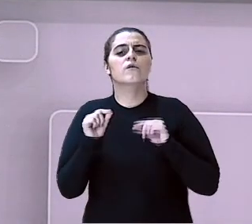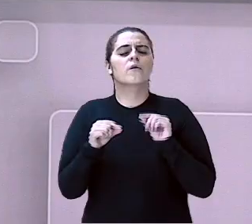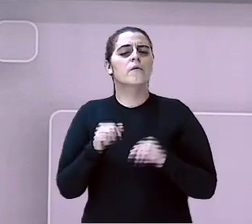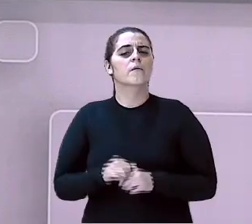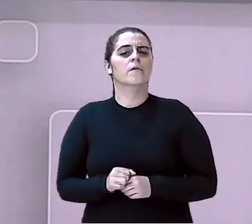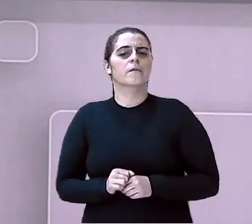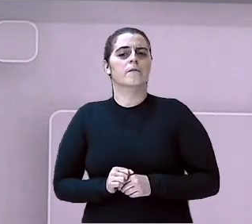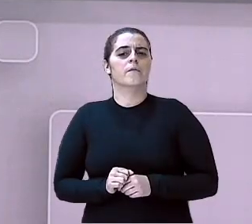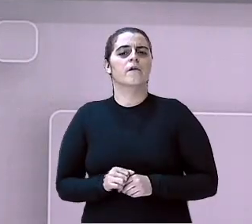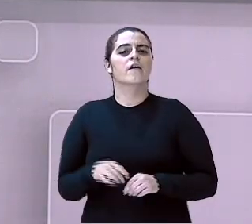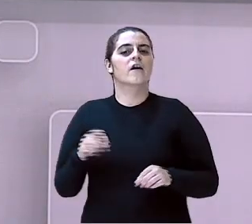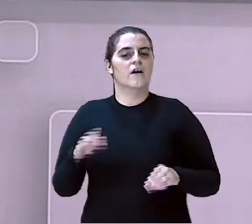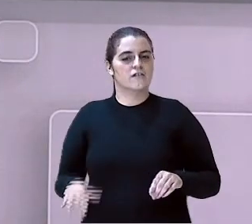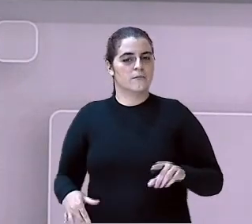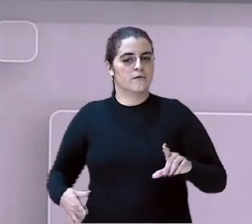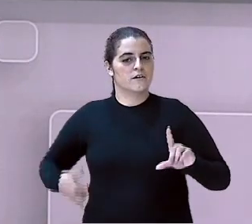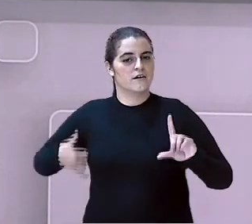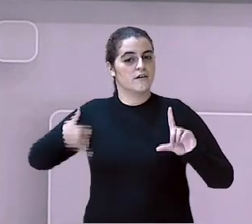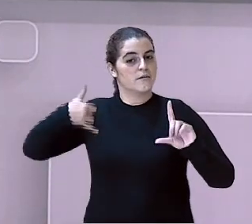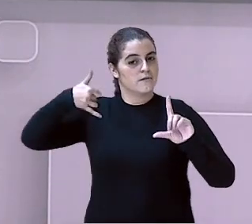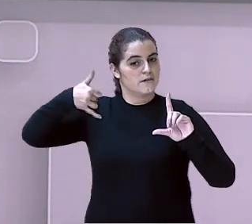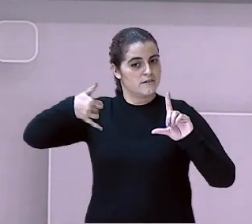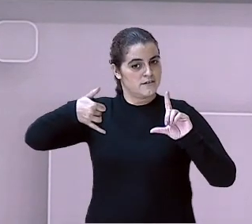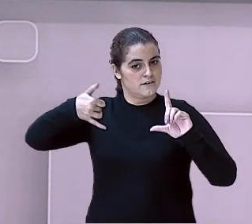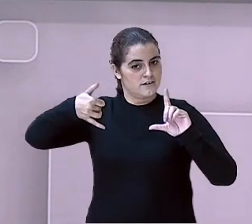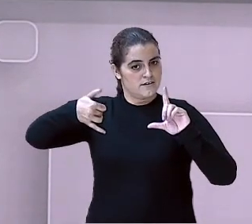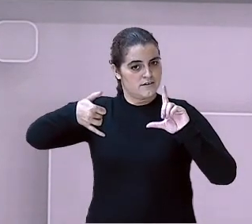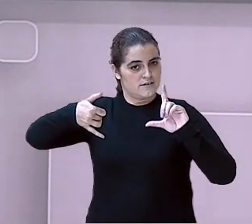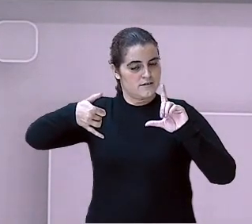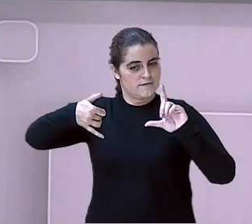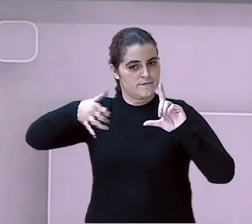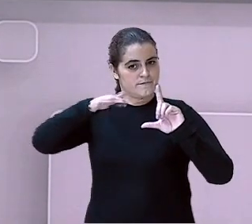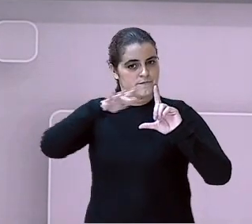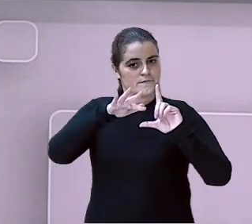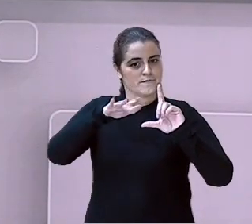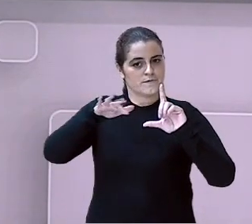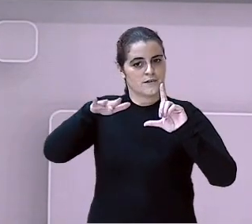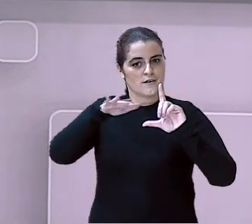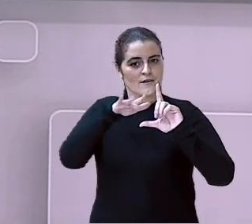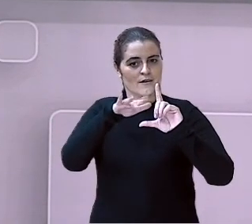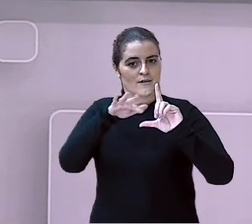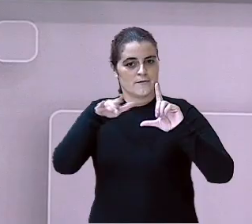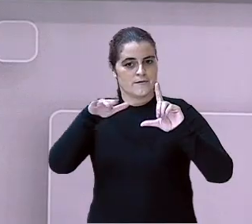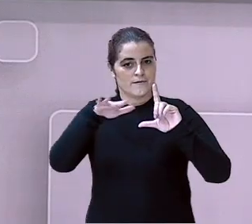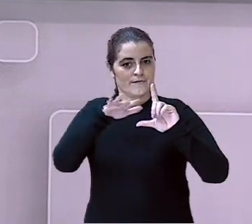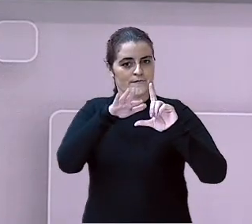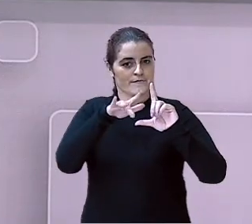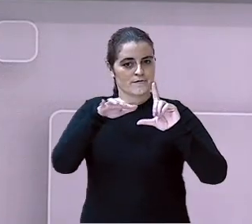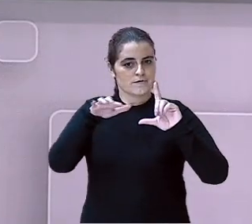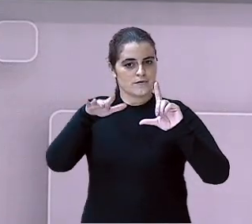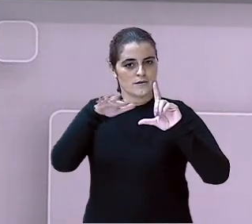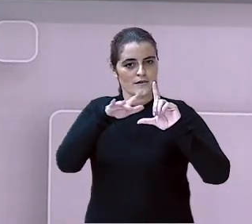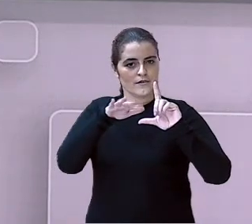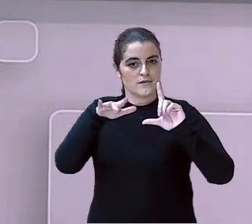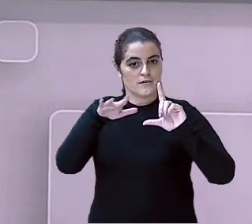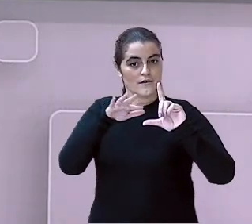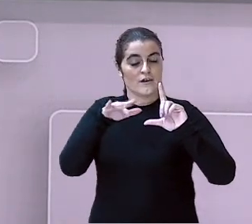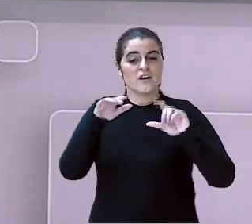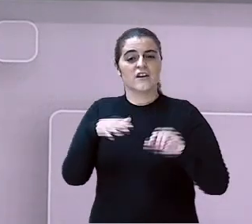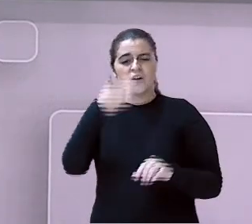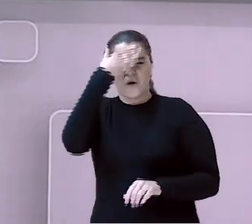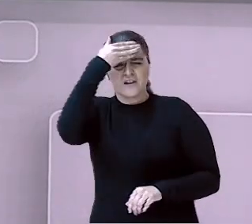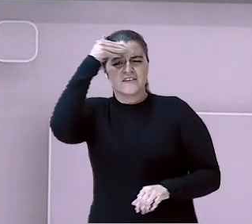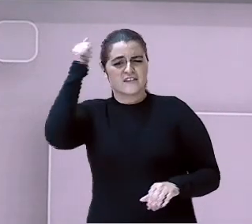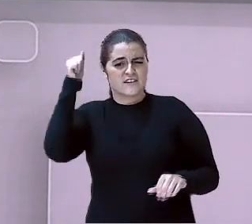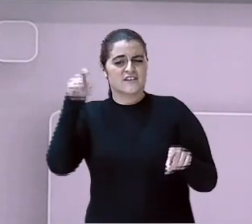muito fácil. É só você apontar a câmera do seu celular, ó, para essa imagem aqui que está aparecendo no canto da sua tela. E não se